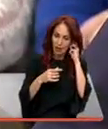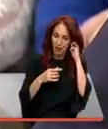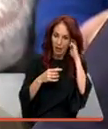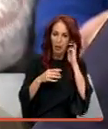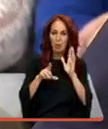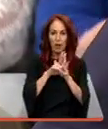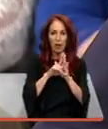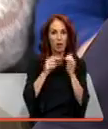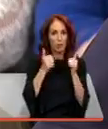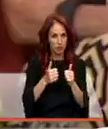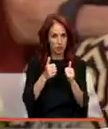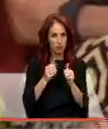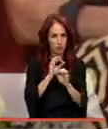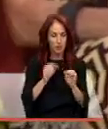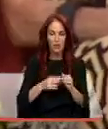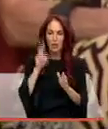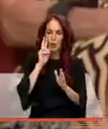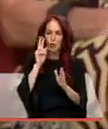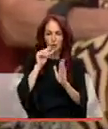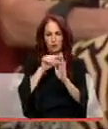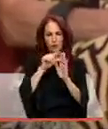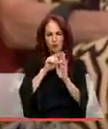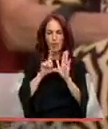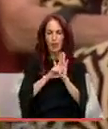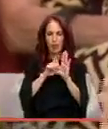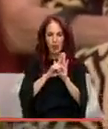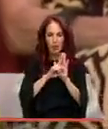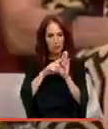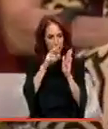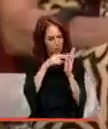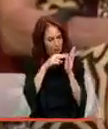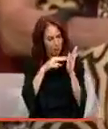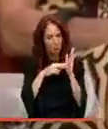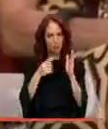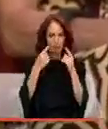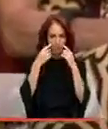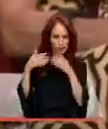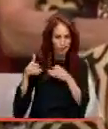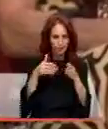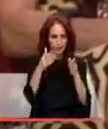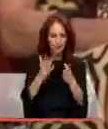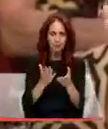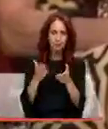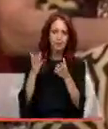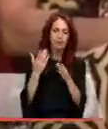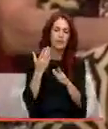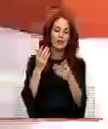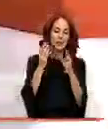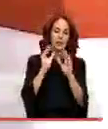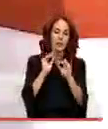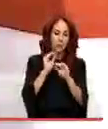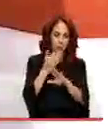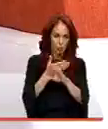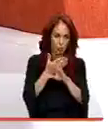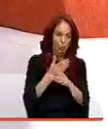suíte valerá lá estive a ler o decreto lei e portanto aponta vários caminhos para aplicação da educação sexual nas escolas consoantes que james do